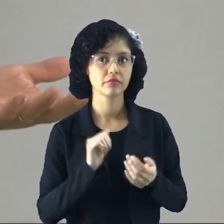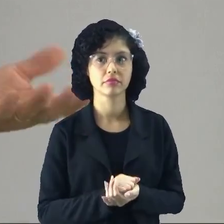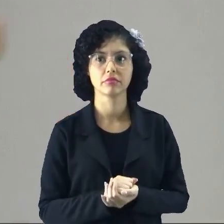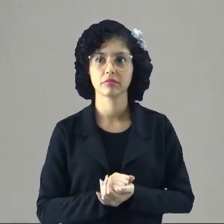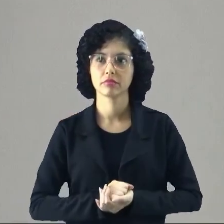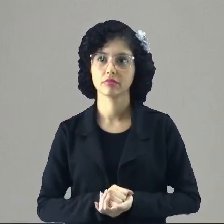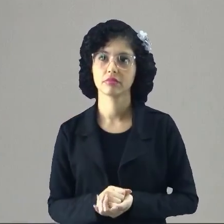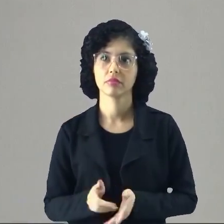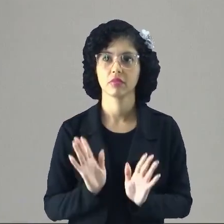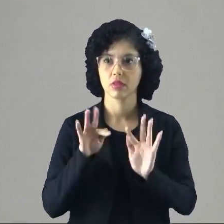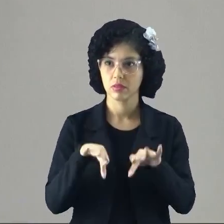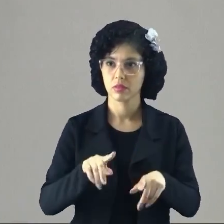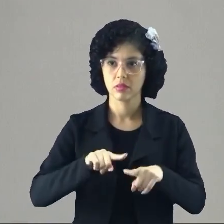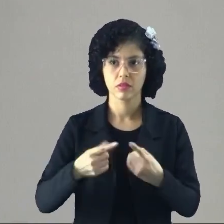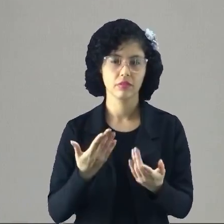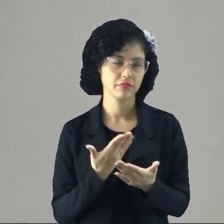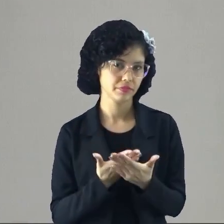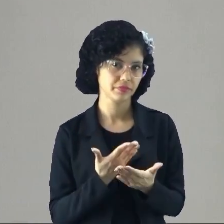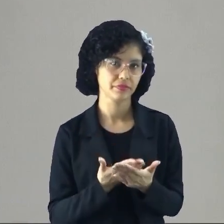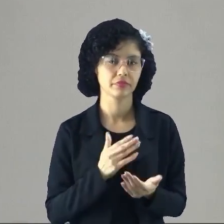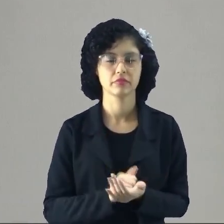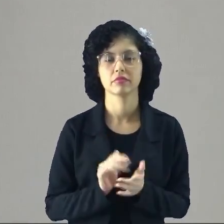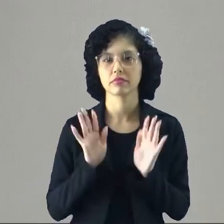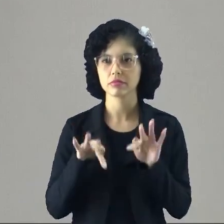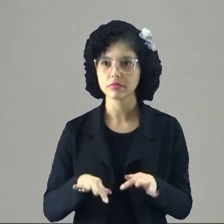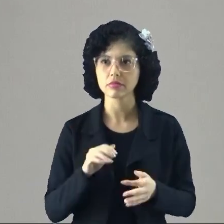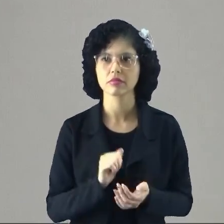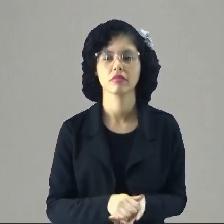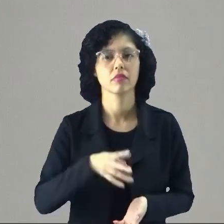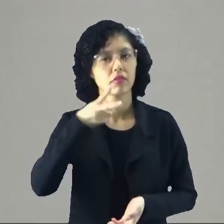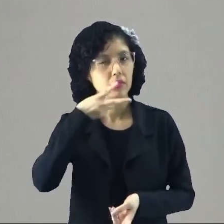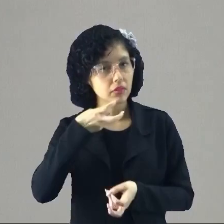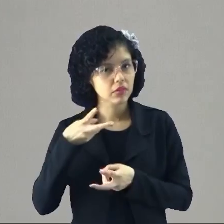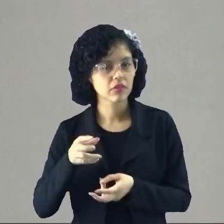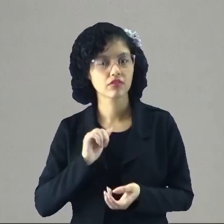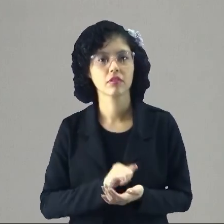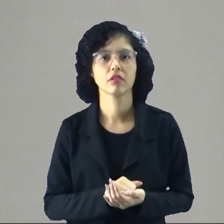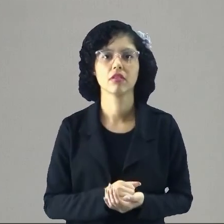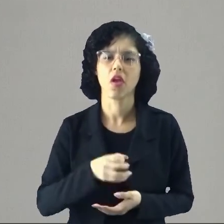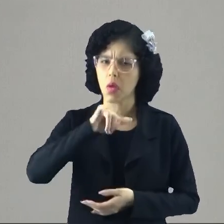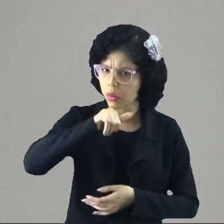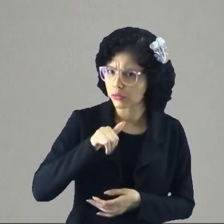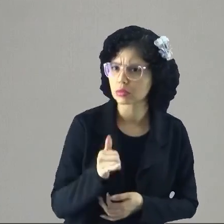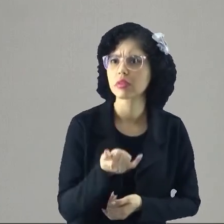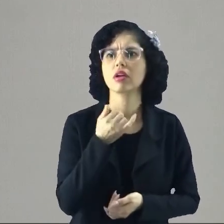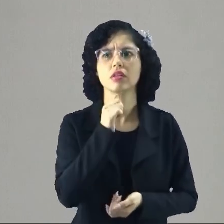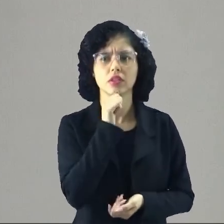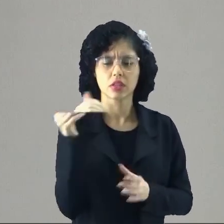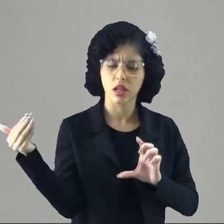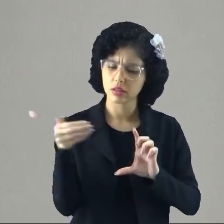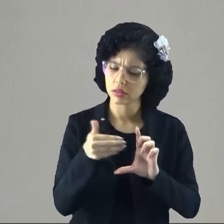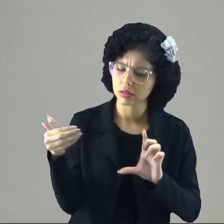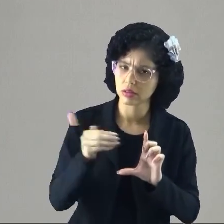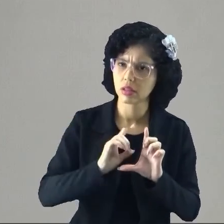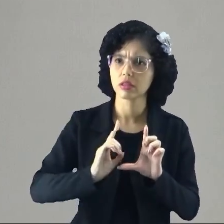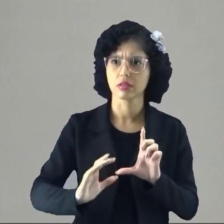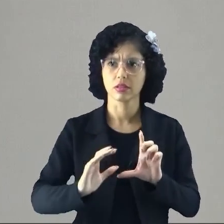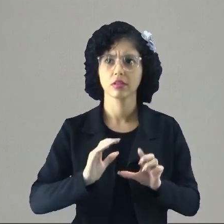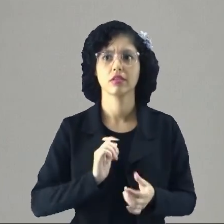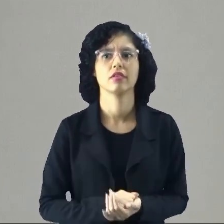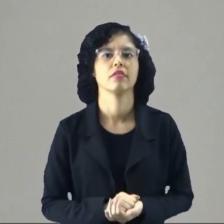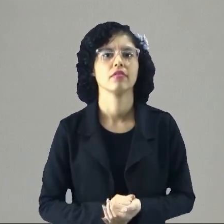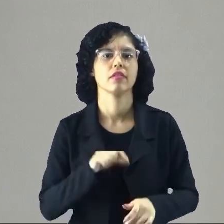Então, galera, nós chegamos ao final de mais uma aula, né? Sempre interessante, sempre que tiverem a oportunidade, acessem a plataforma Eduque,